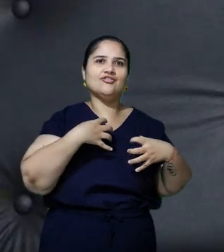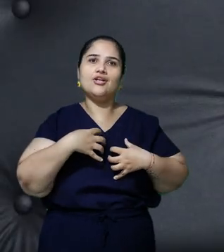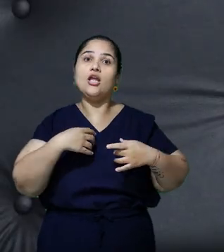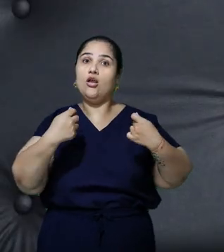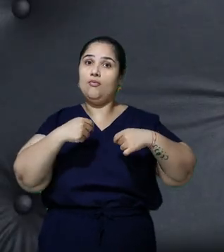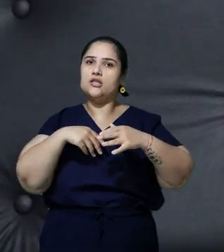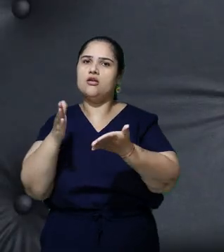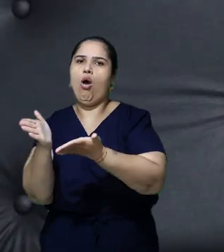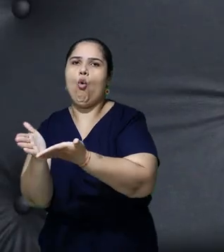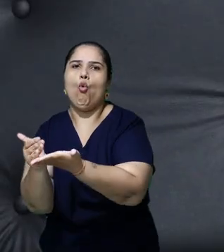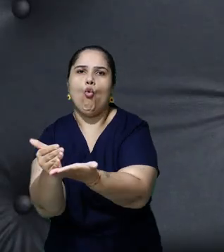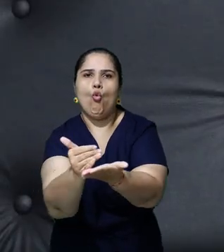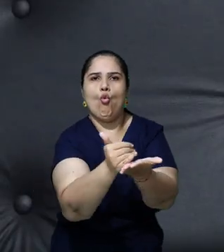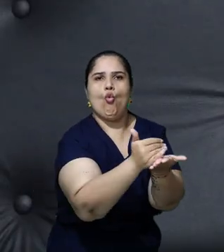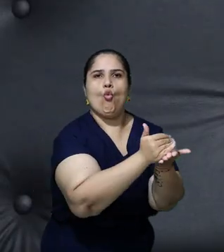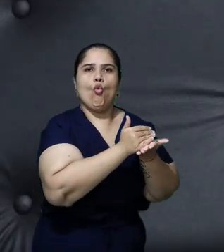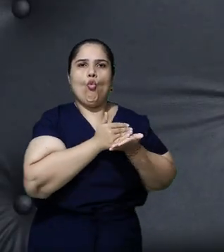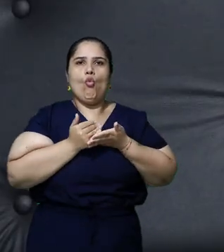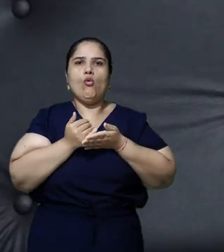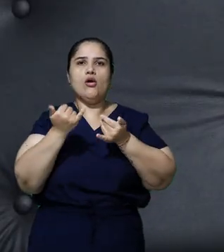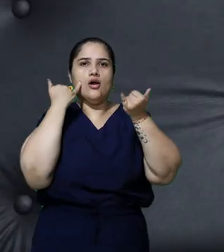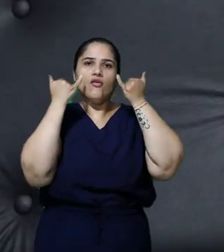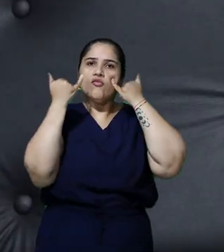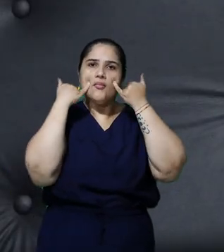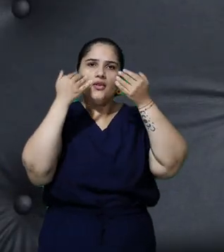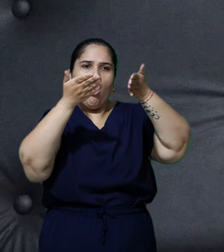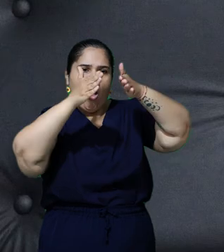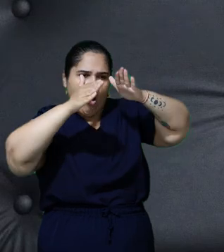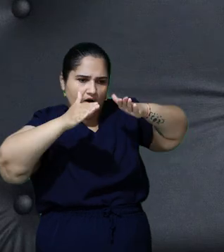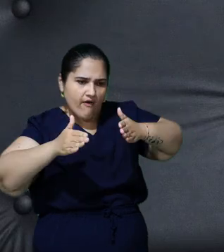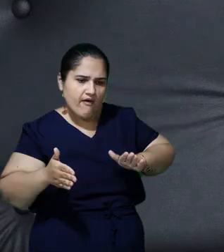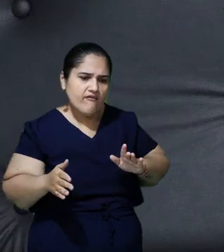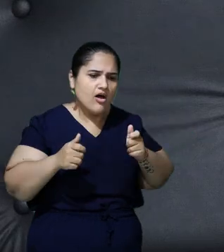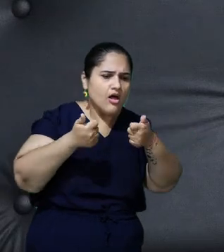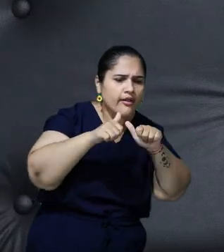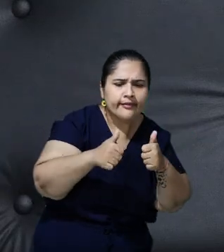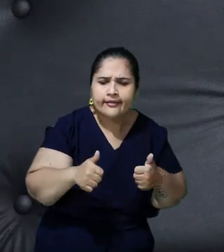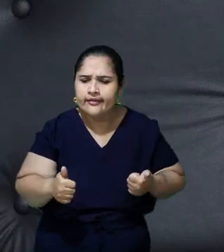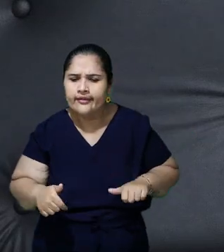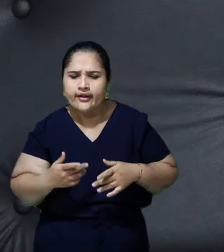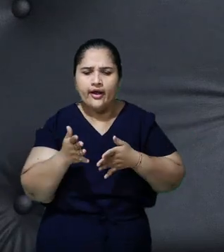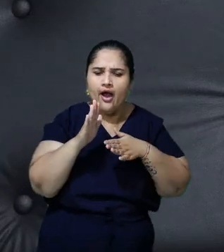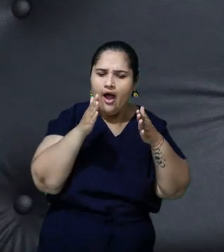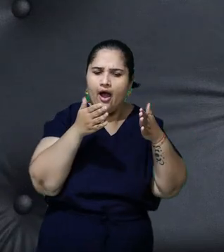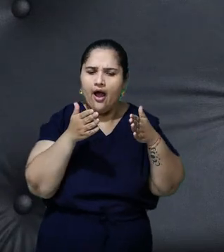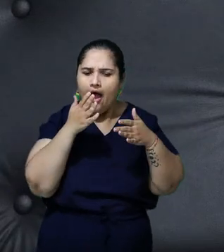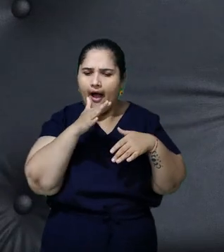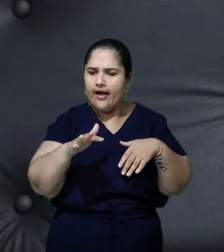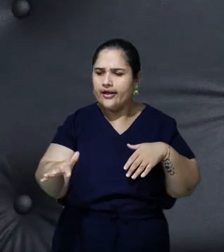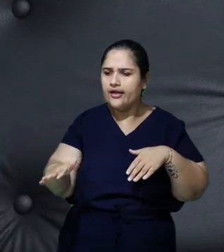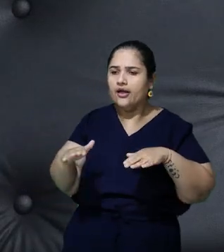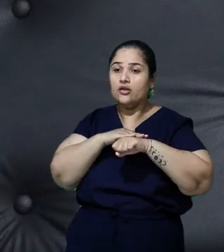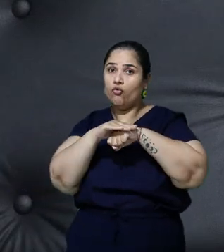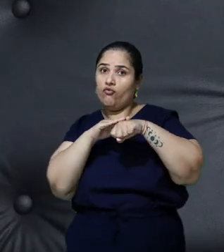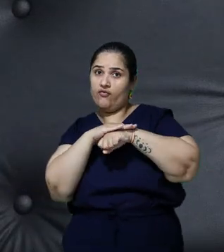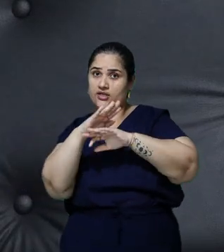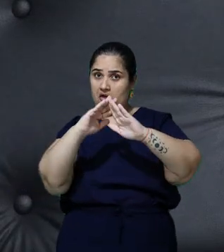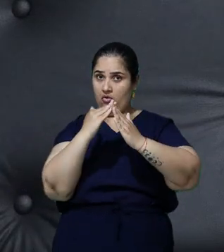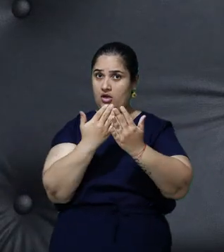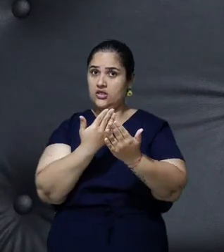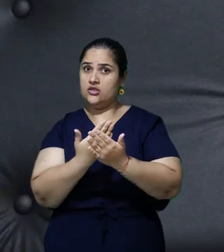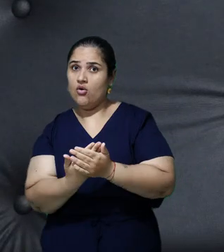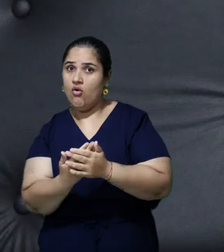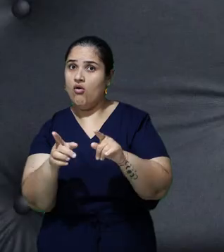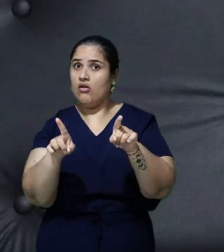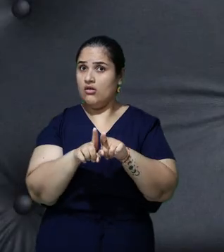informações, avaliar a criança, conversar com pais, com família, com escola, quando necessário, se a criança estiver em